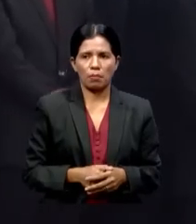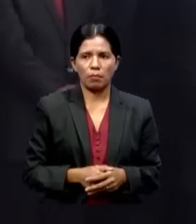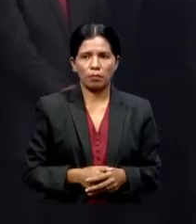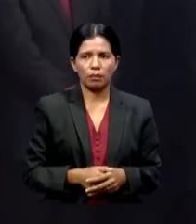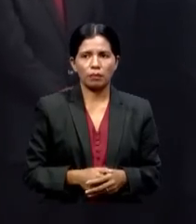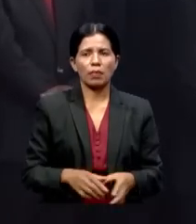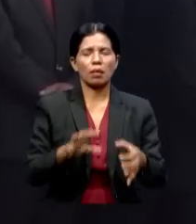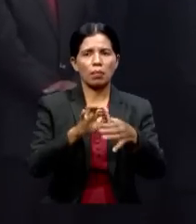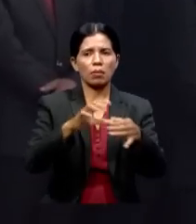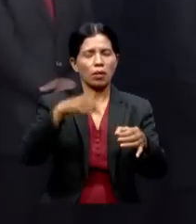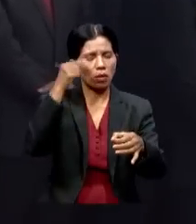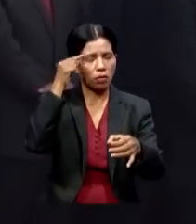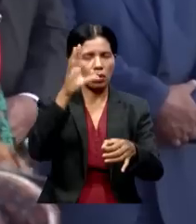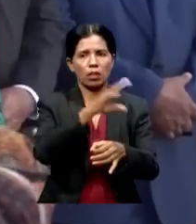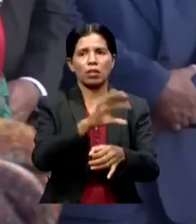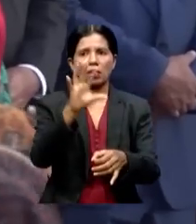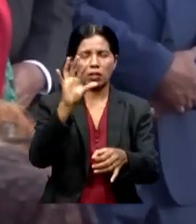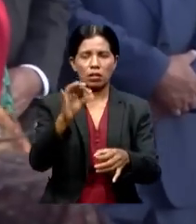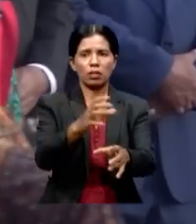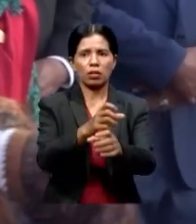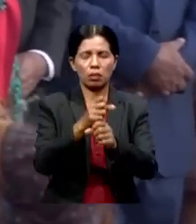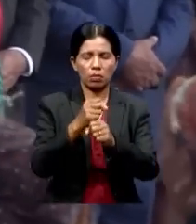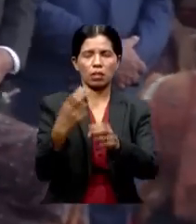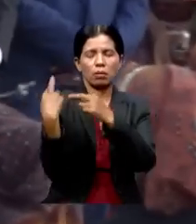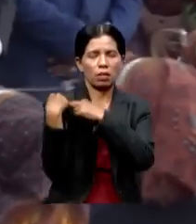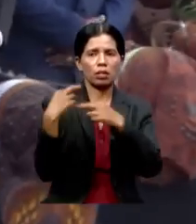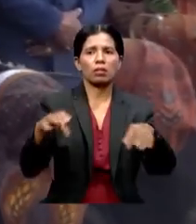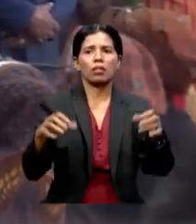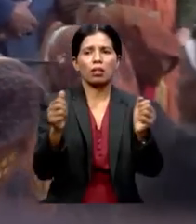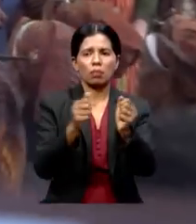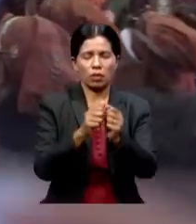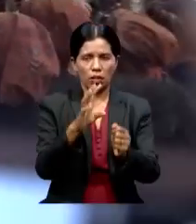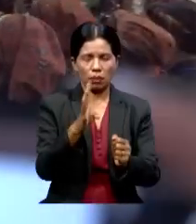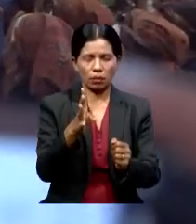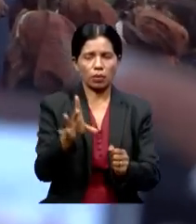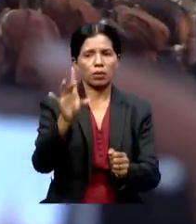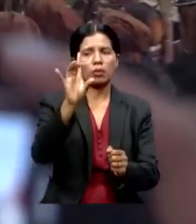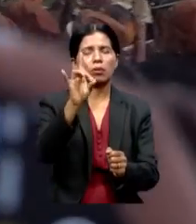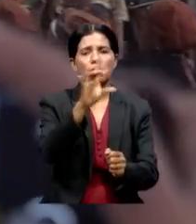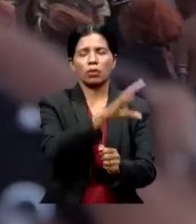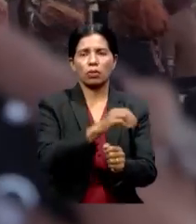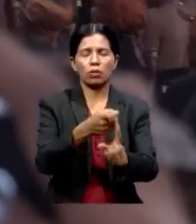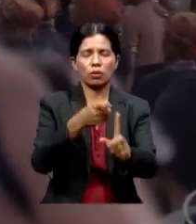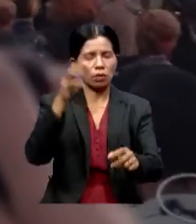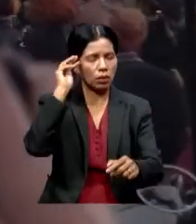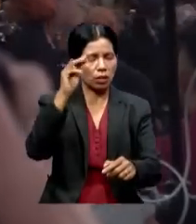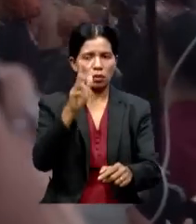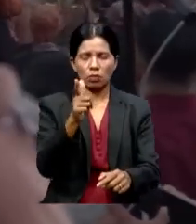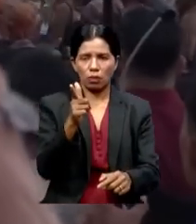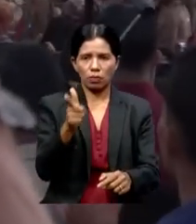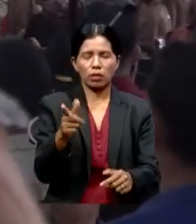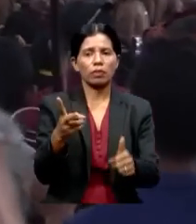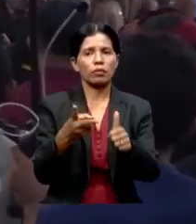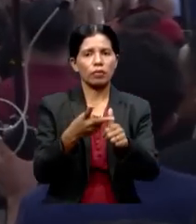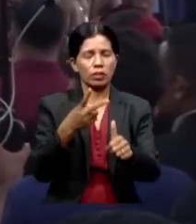Enquanto membro do governo constitucional da CNB Simona Posse, Hamutuk Hatnulo Resinhito, composto o ministro Nain Ruanulo,